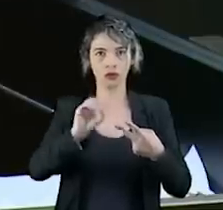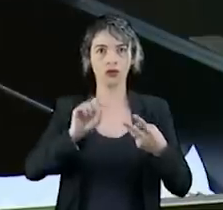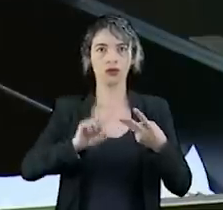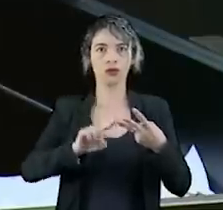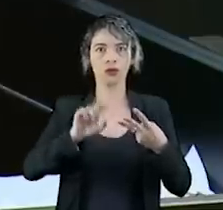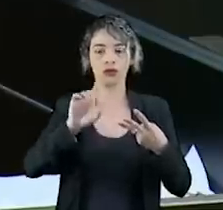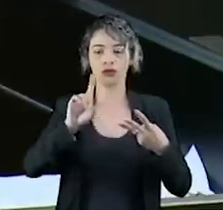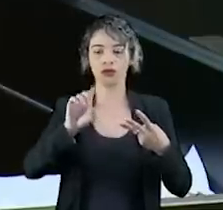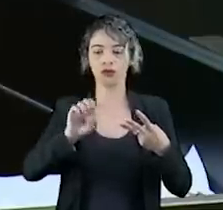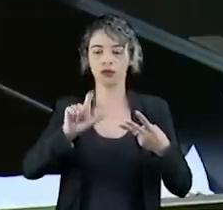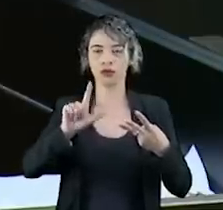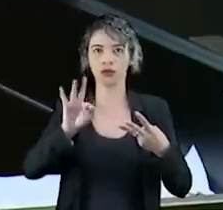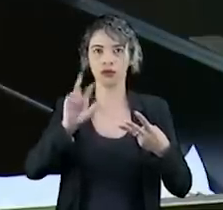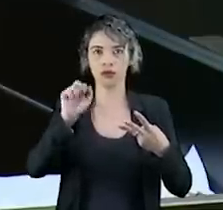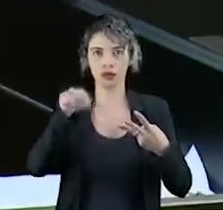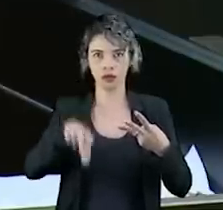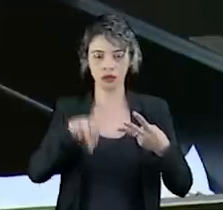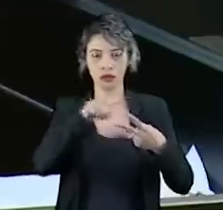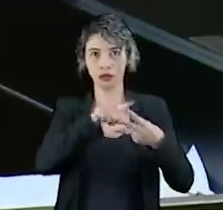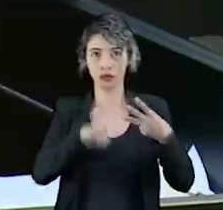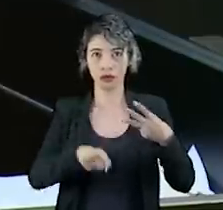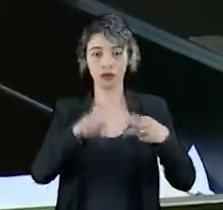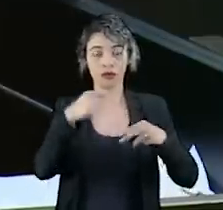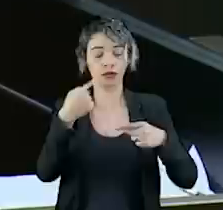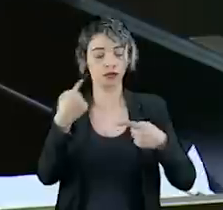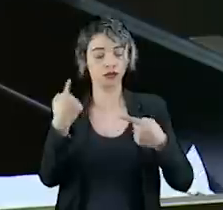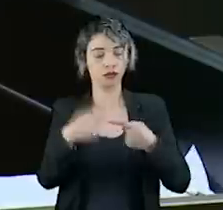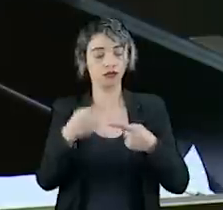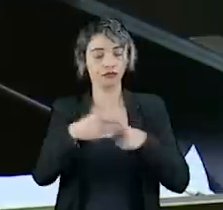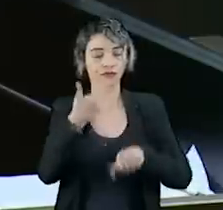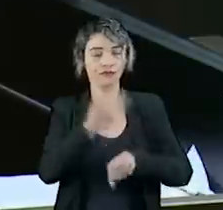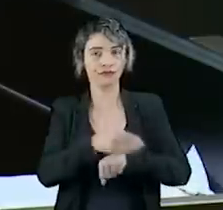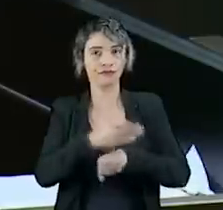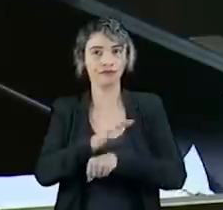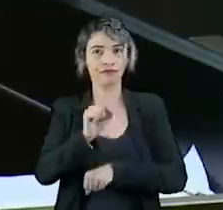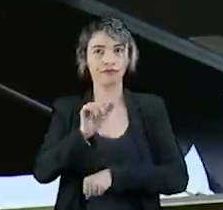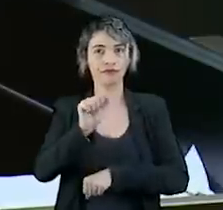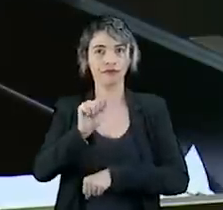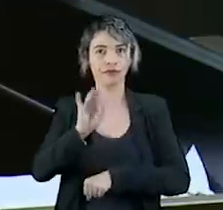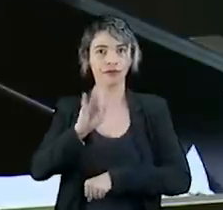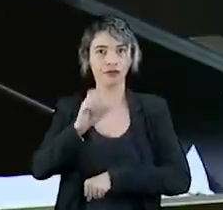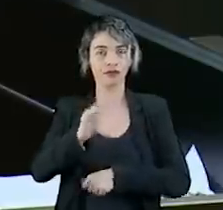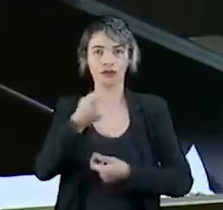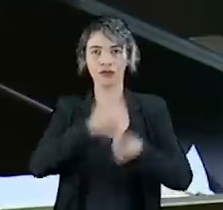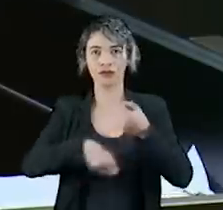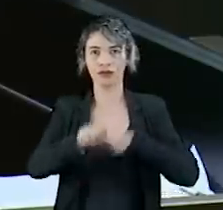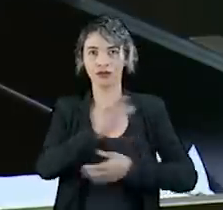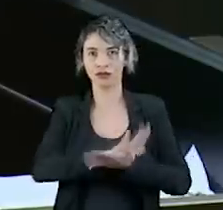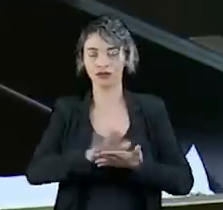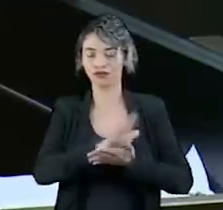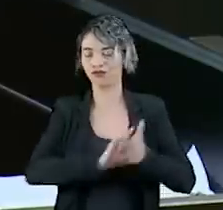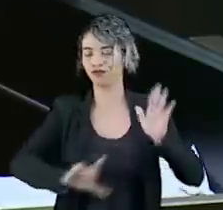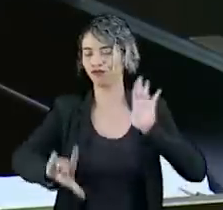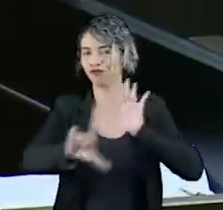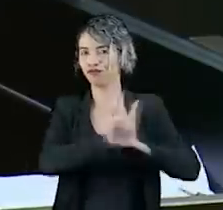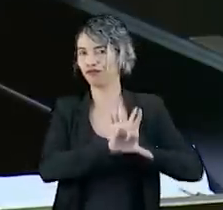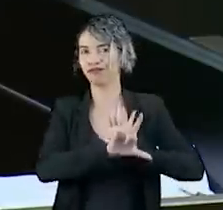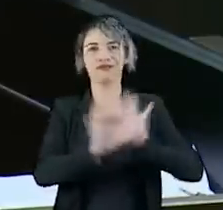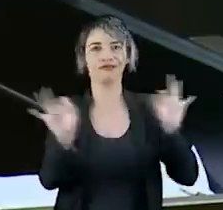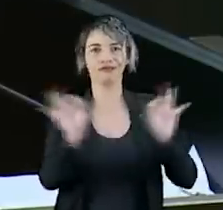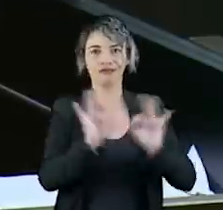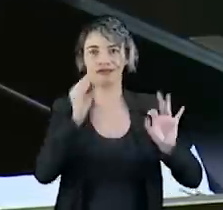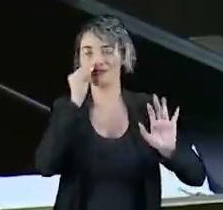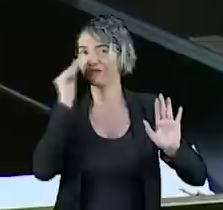Romão e deltan martinazzo dallagnol em razão de prática de atos antieconômicos e legais vi legítimos